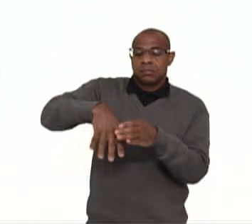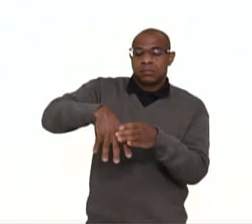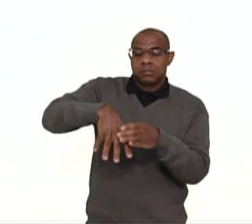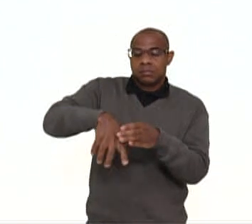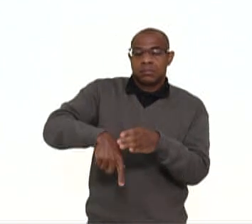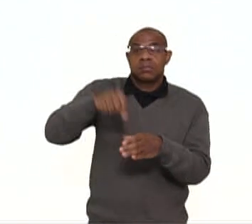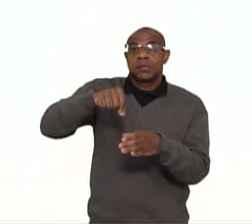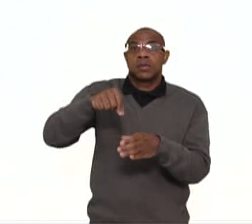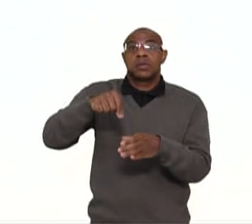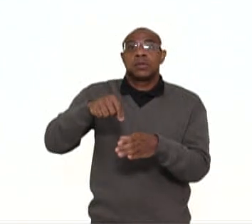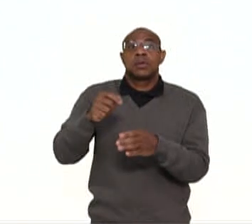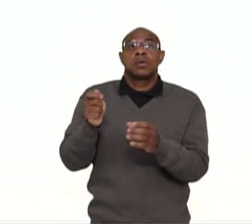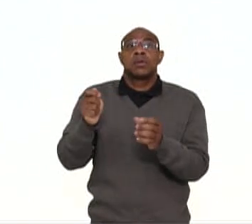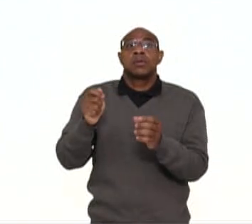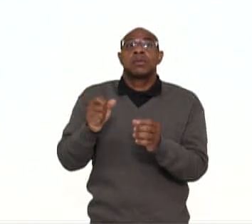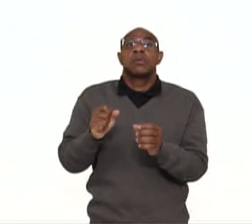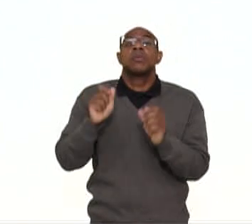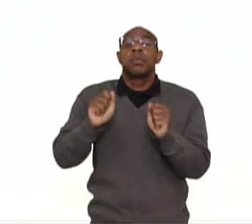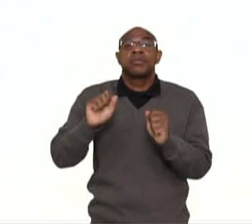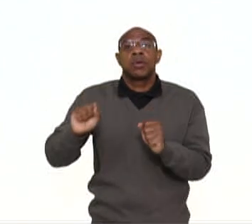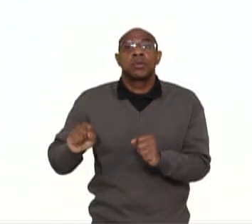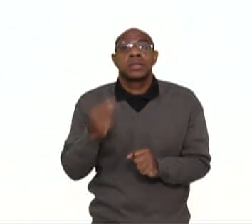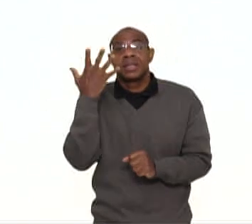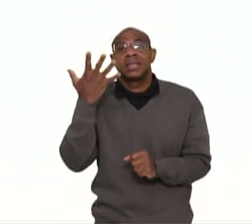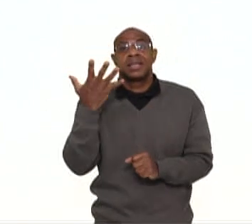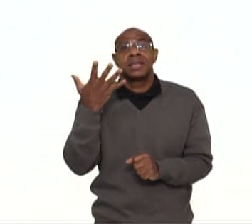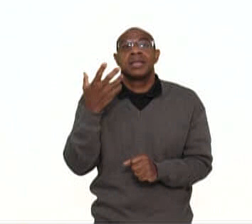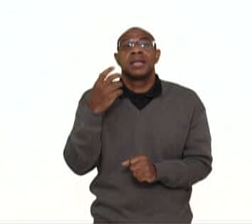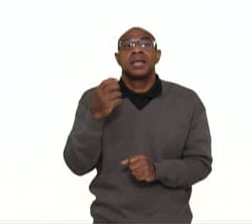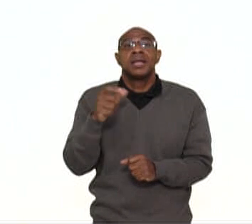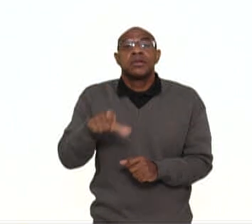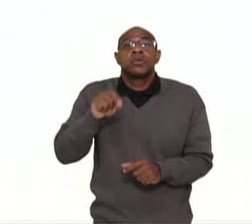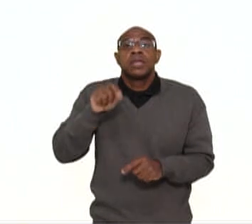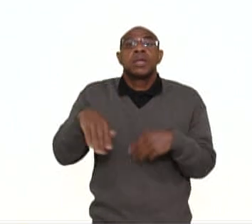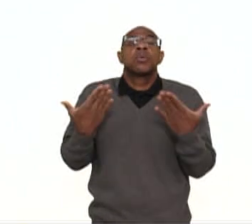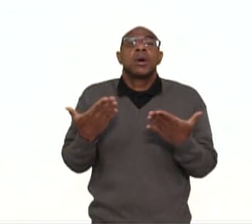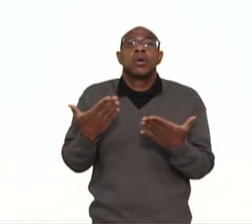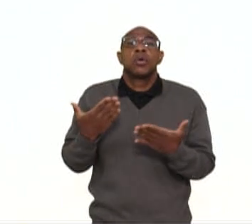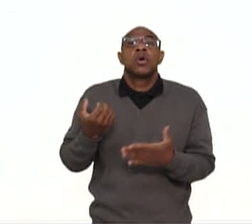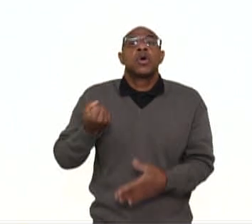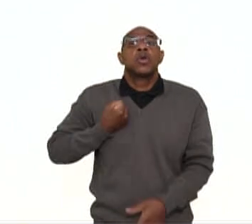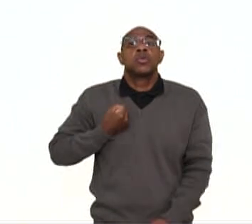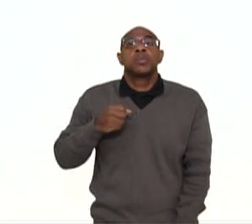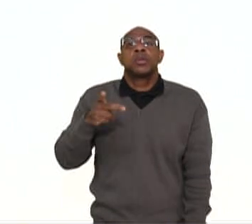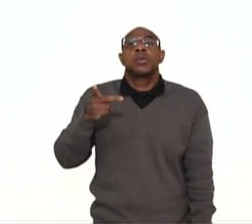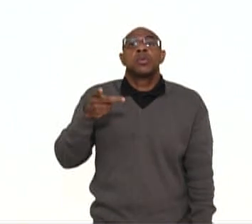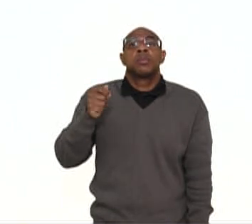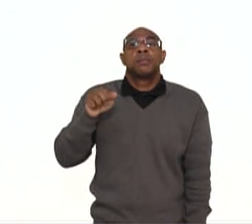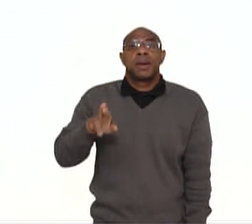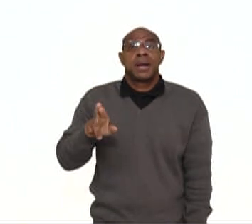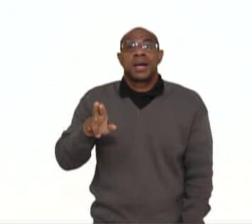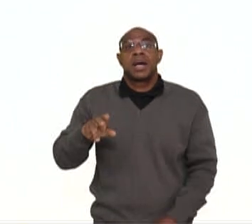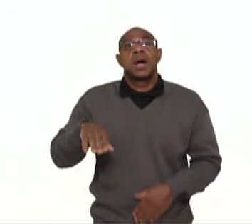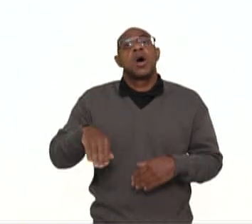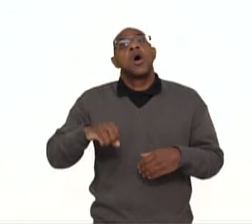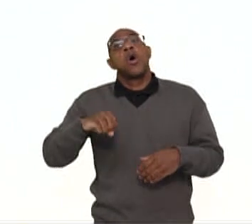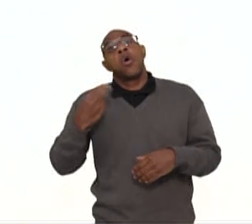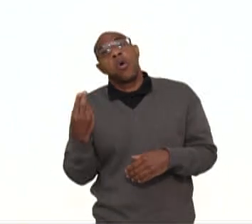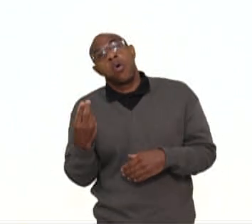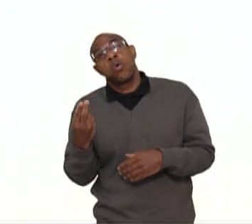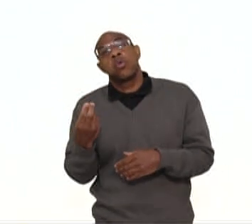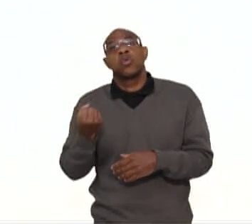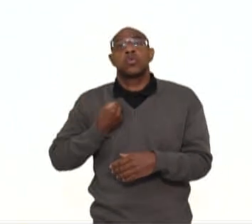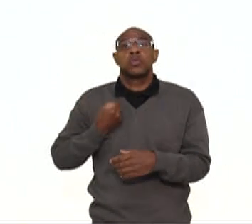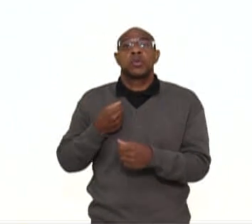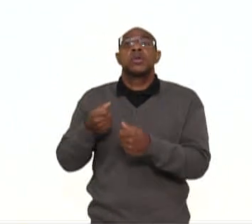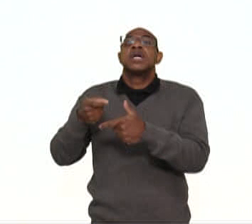é a probabilidade de sair? Letra A, um número par. Letra B, um número divisível por 5. Então,